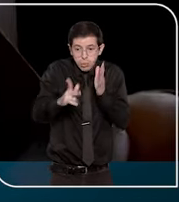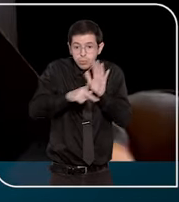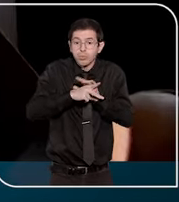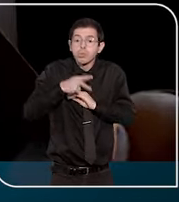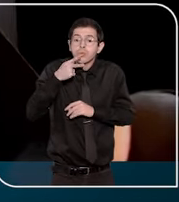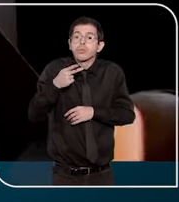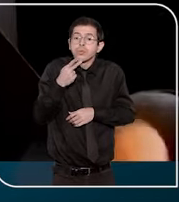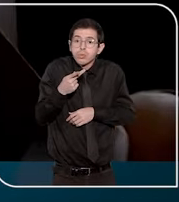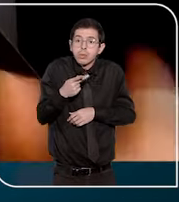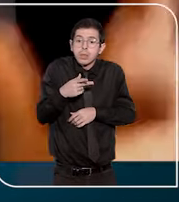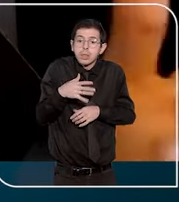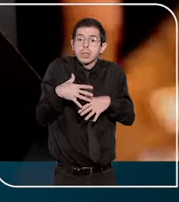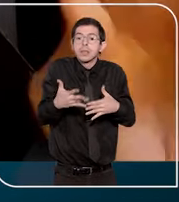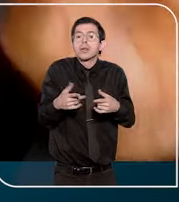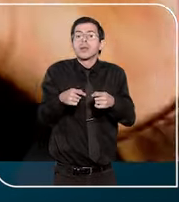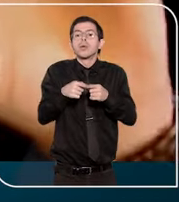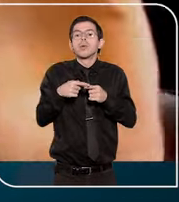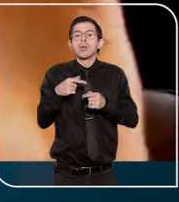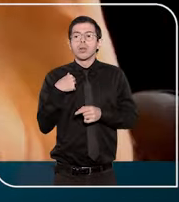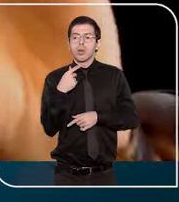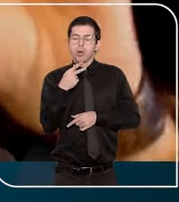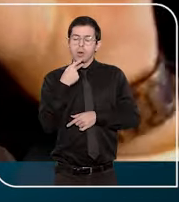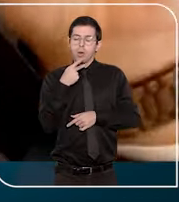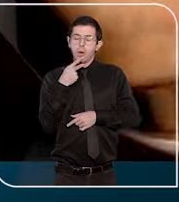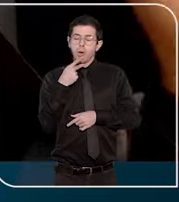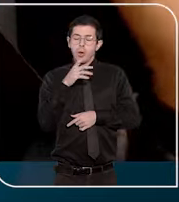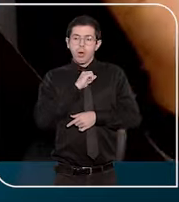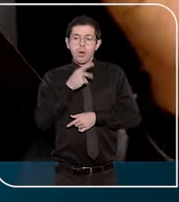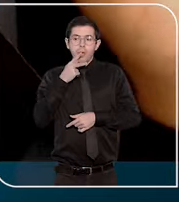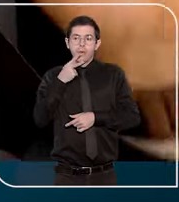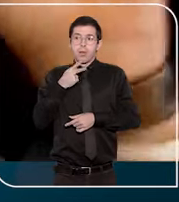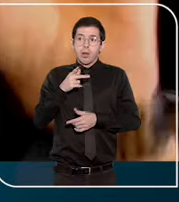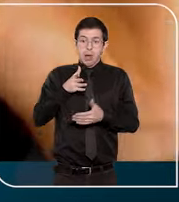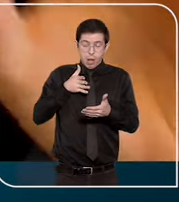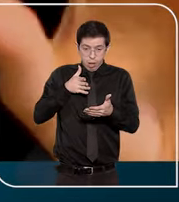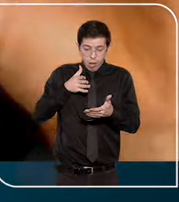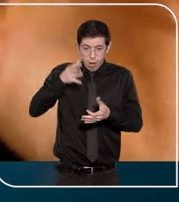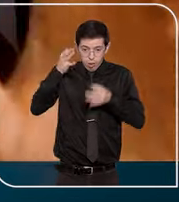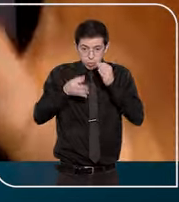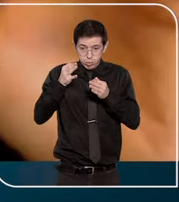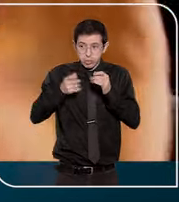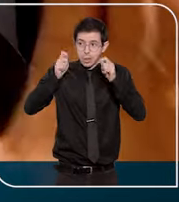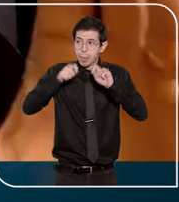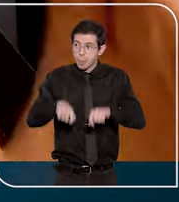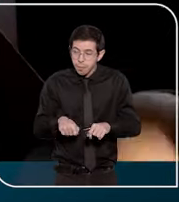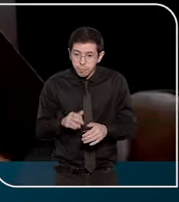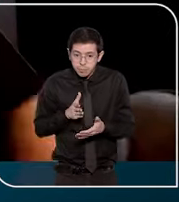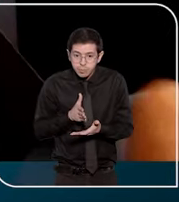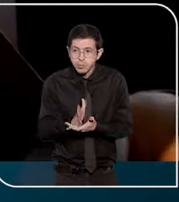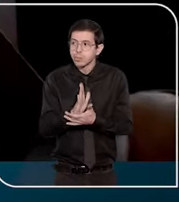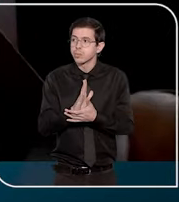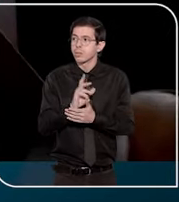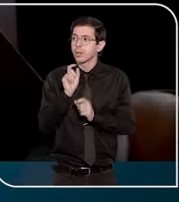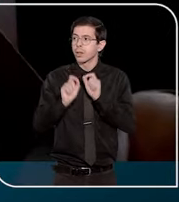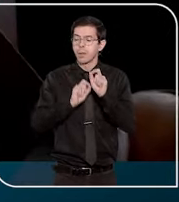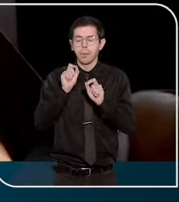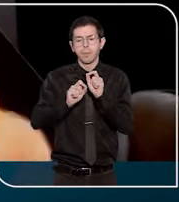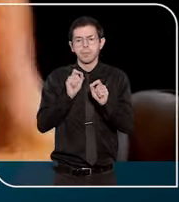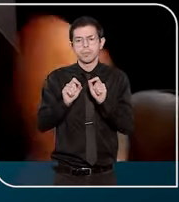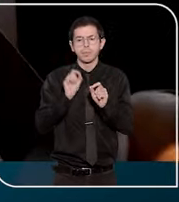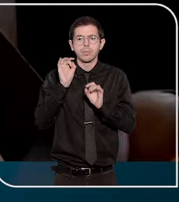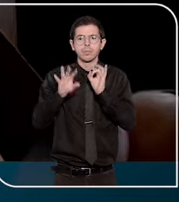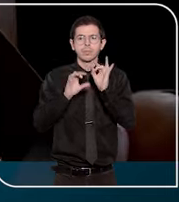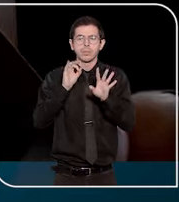de falar em um juízo de viabilidade, como se fosse um gênero, do qual seriam espécies o juízo